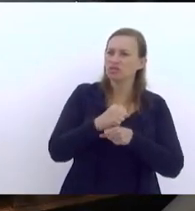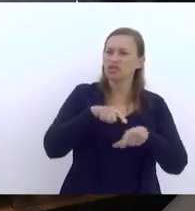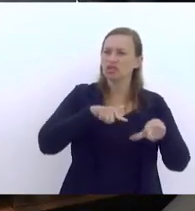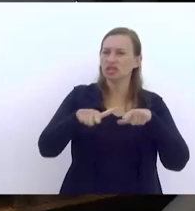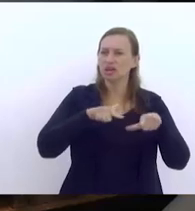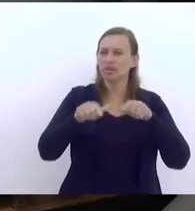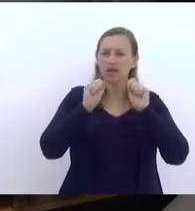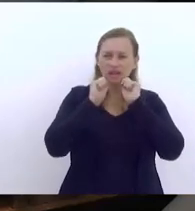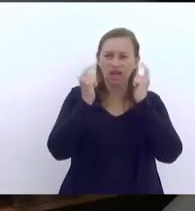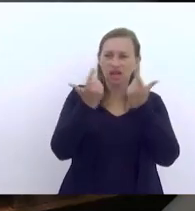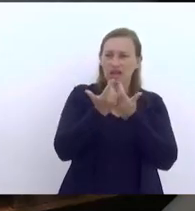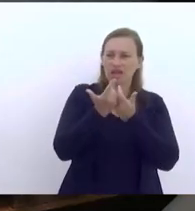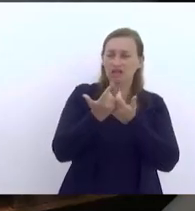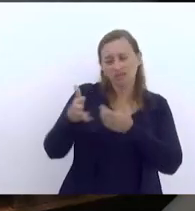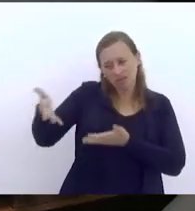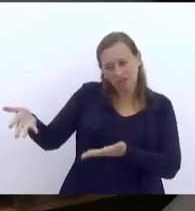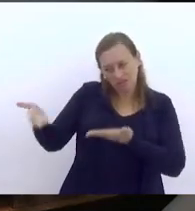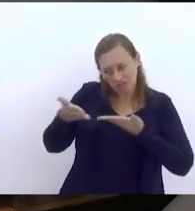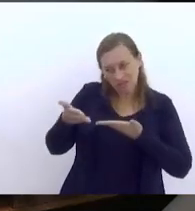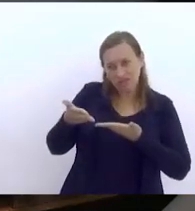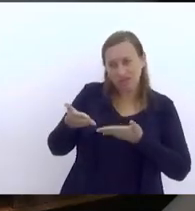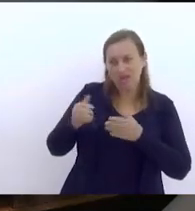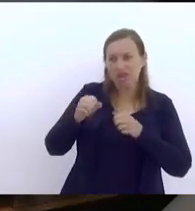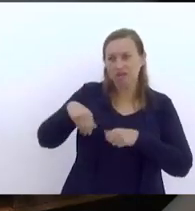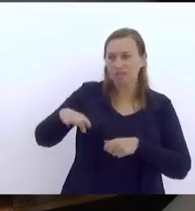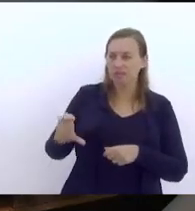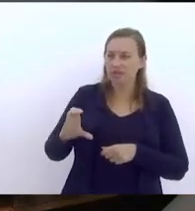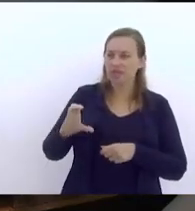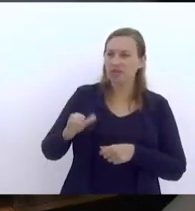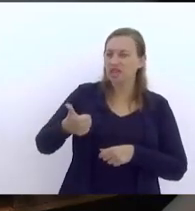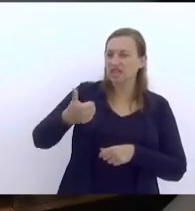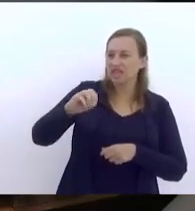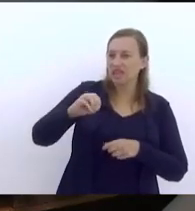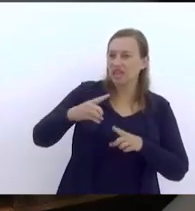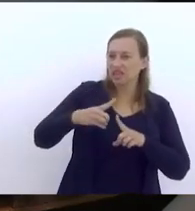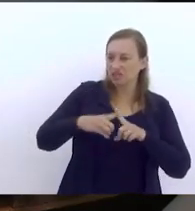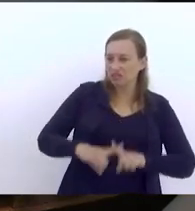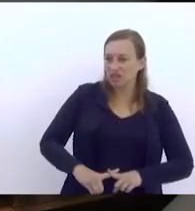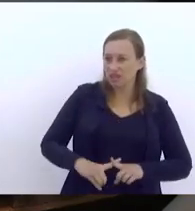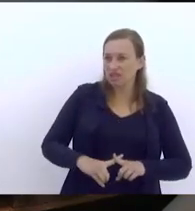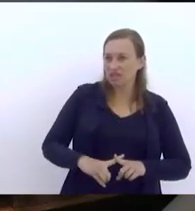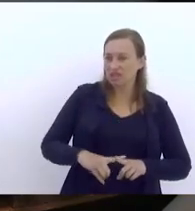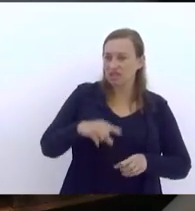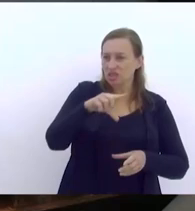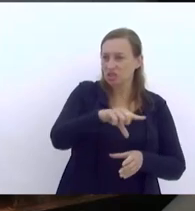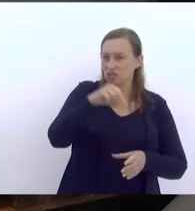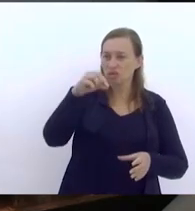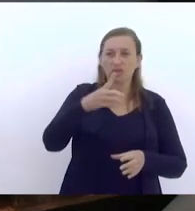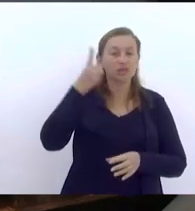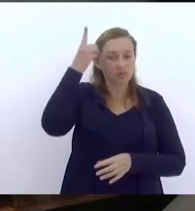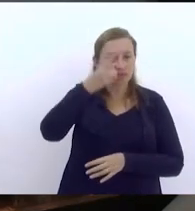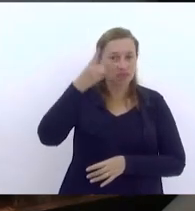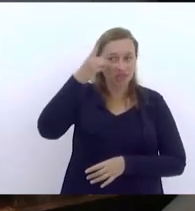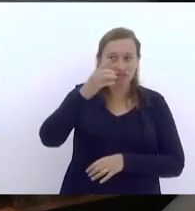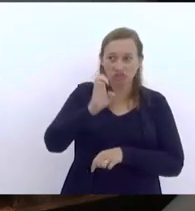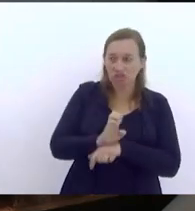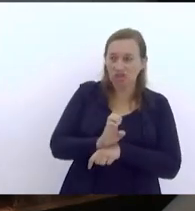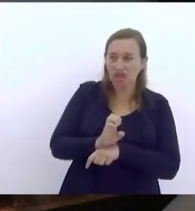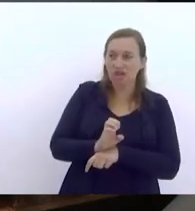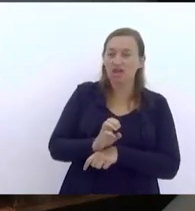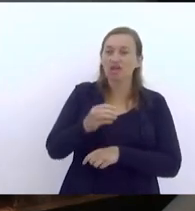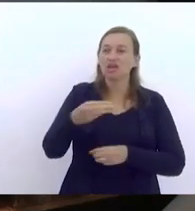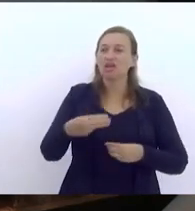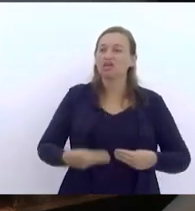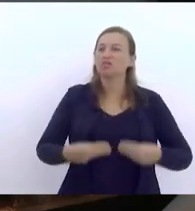Janeiro. Vem cá, Mink. 10 vezes eleito deputado estadual. Ministro, 2